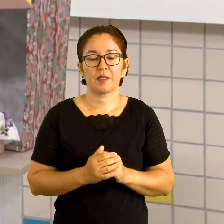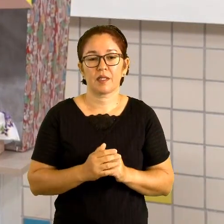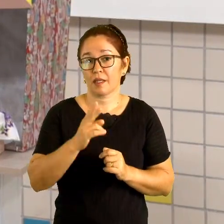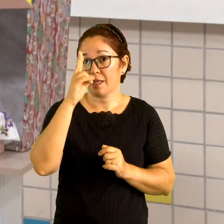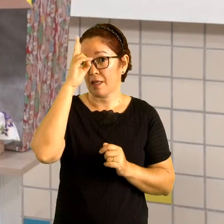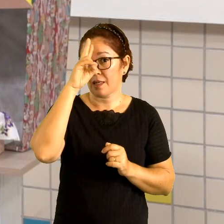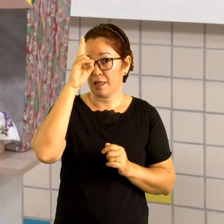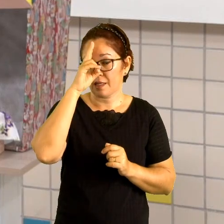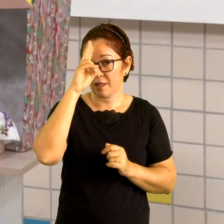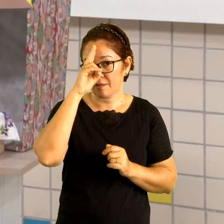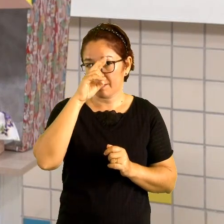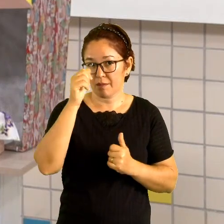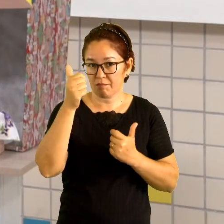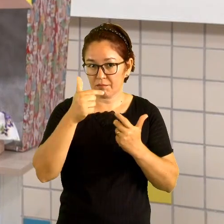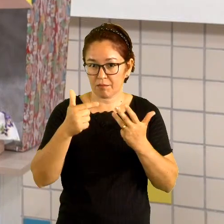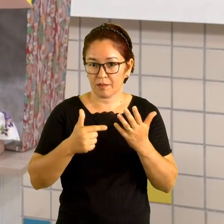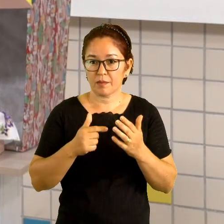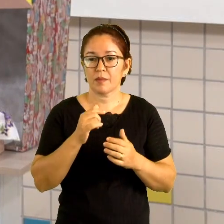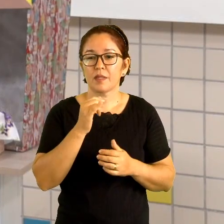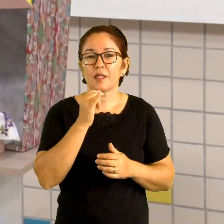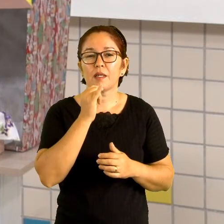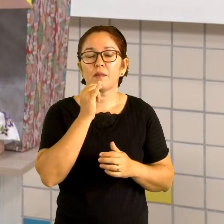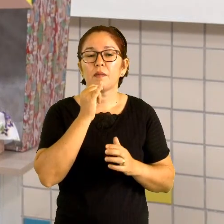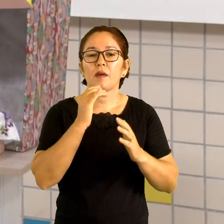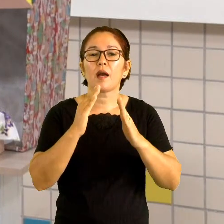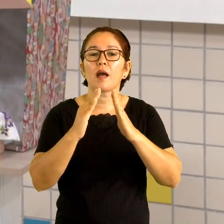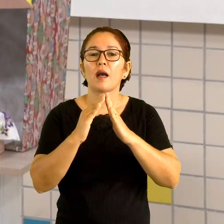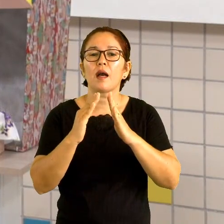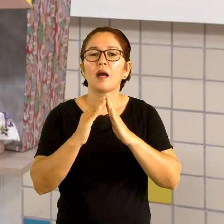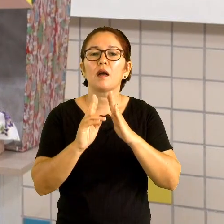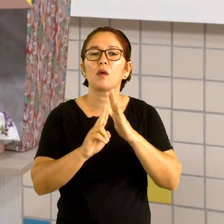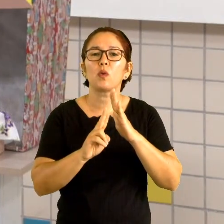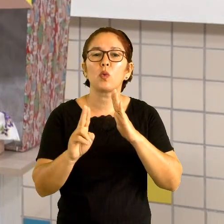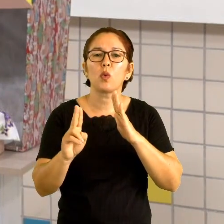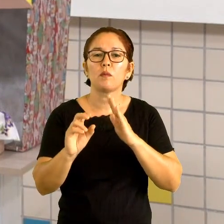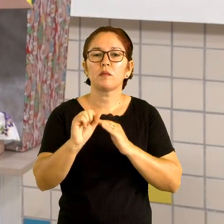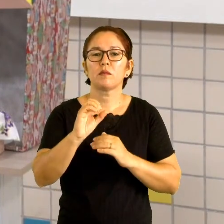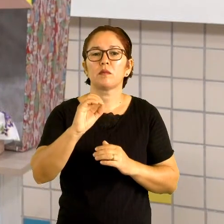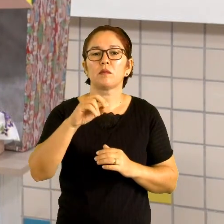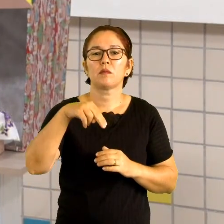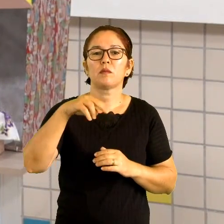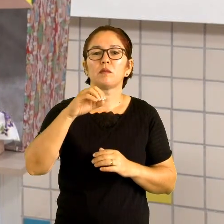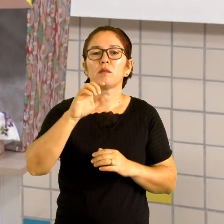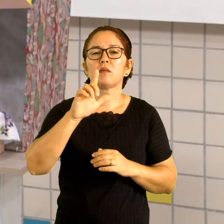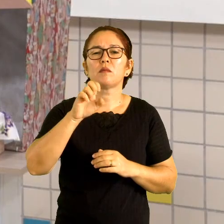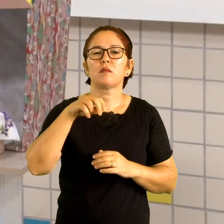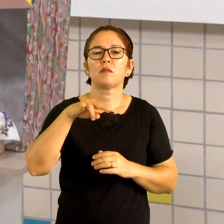relembrar. Por que que a casa tem este nome? Casa Sonolenta. Lembra que eu falei por quê?